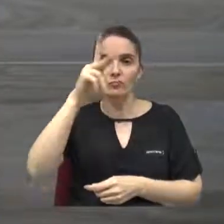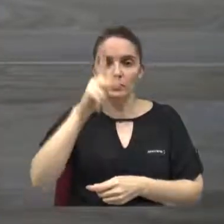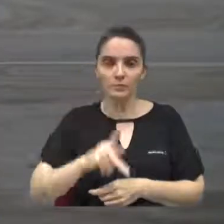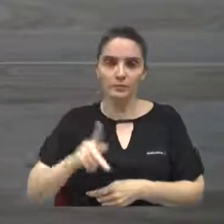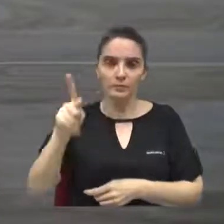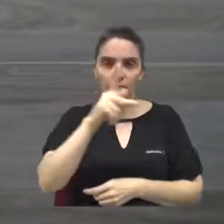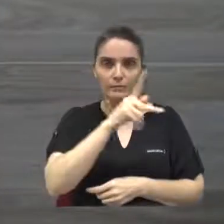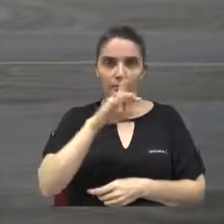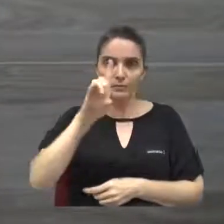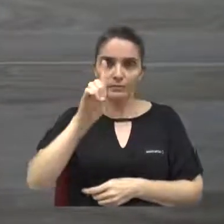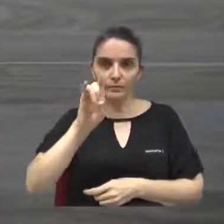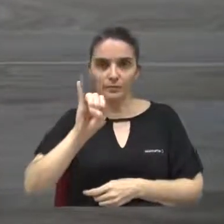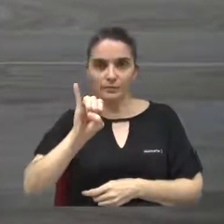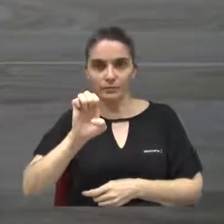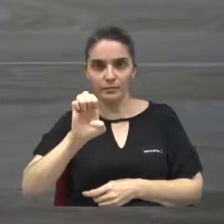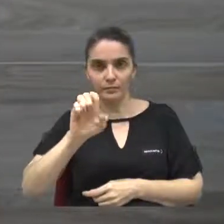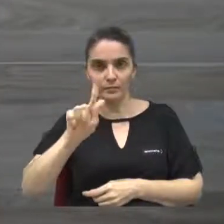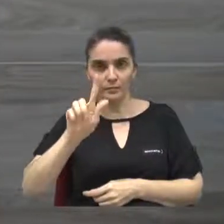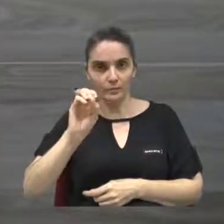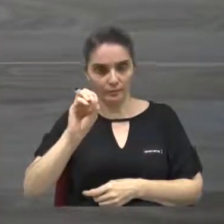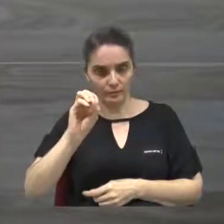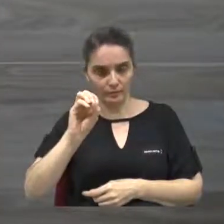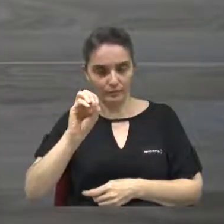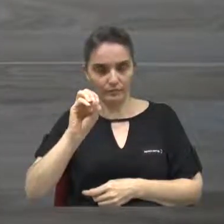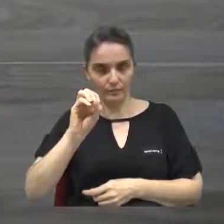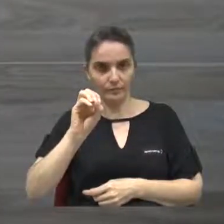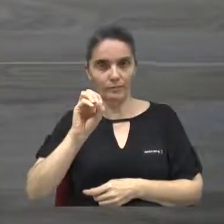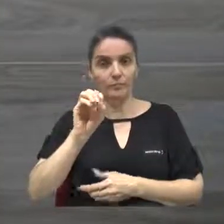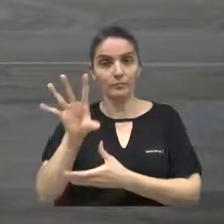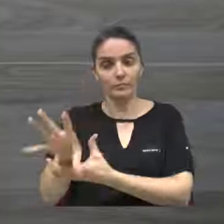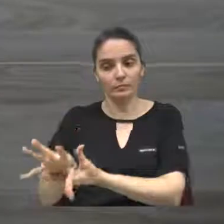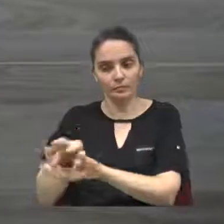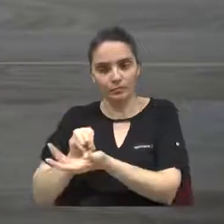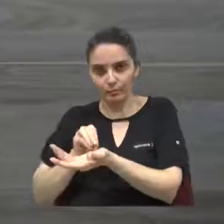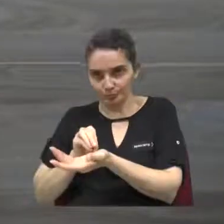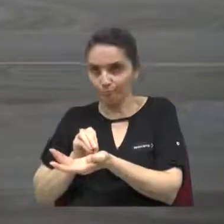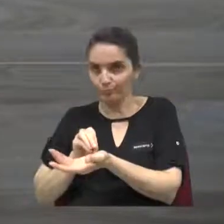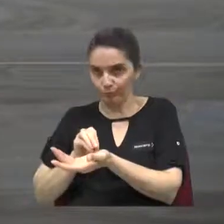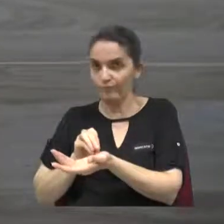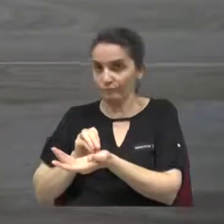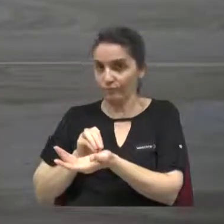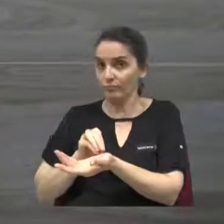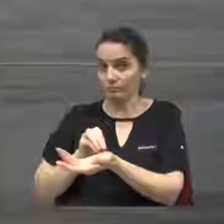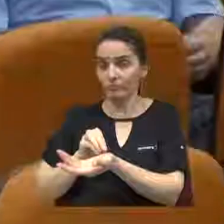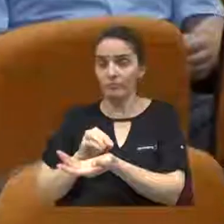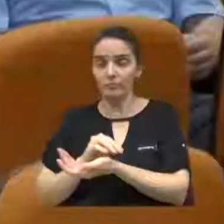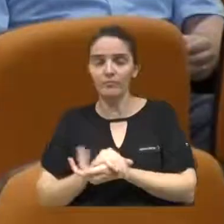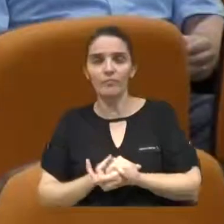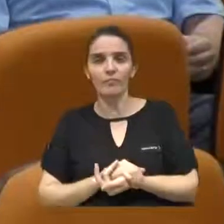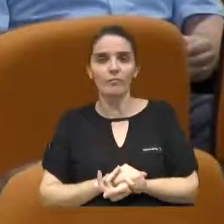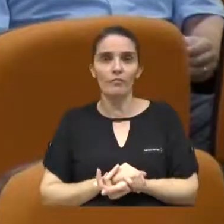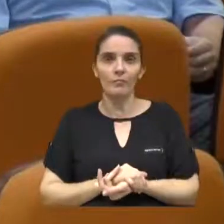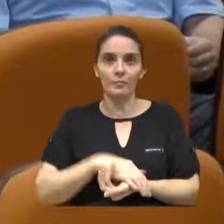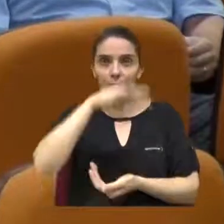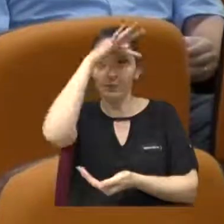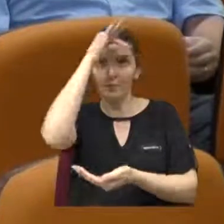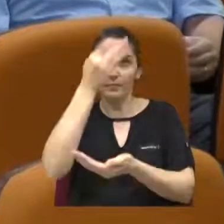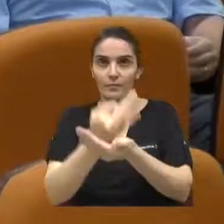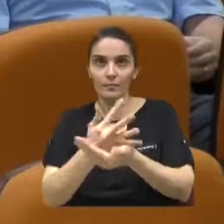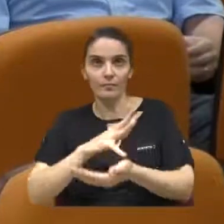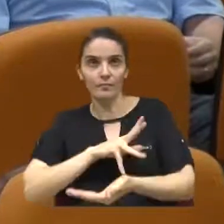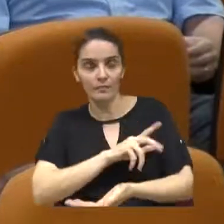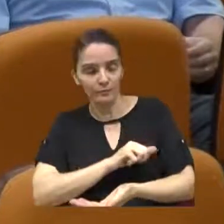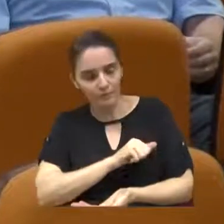ordenar sacerdote, onde seguiu os passos da avó, onde segue os passos da avó na fé e no amor